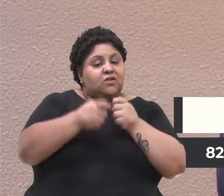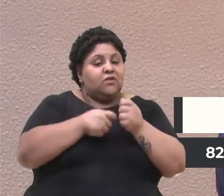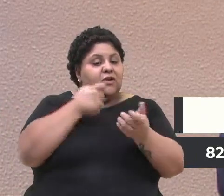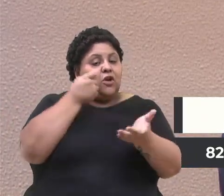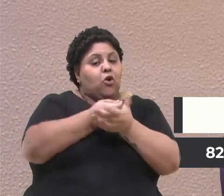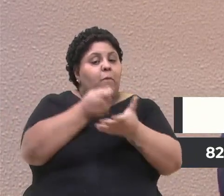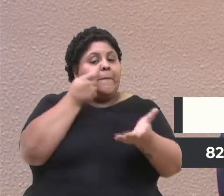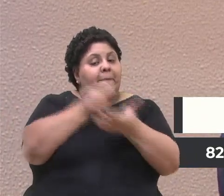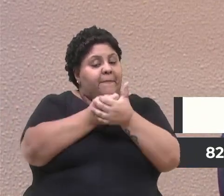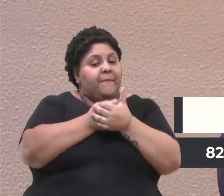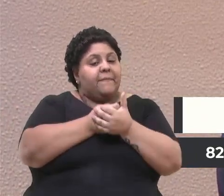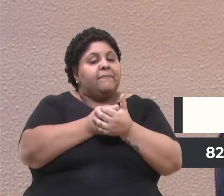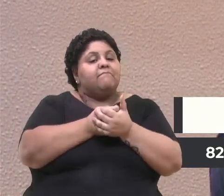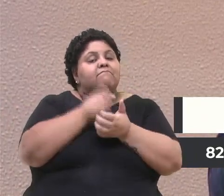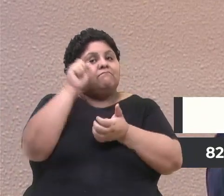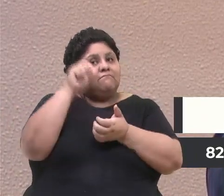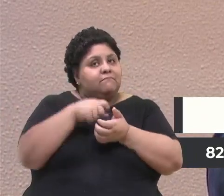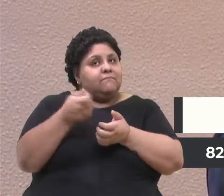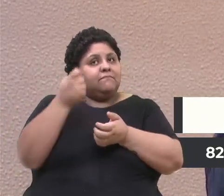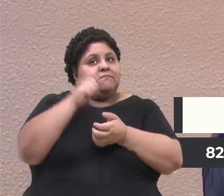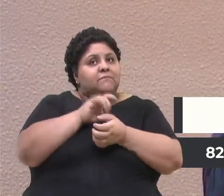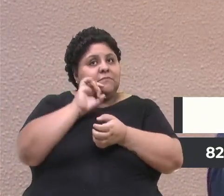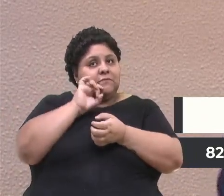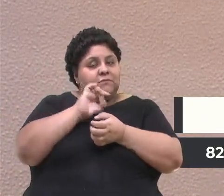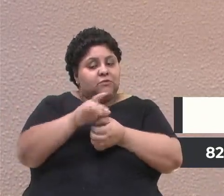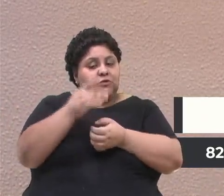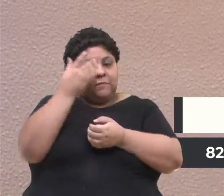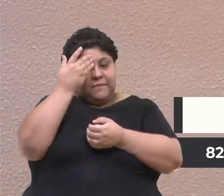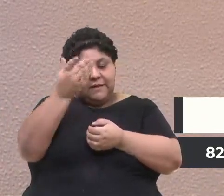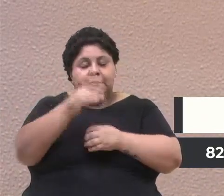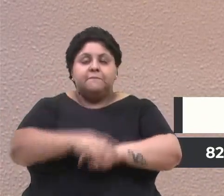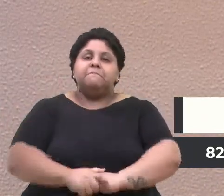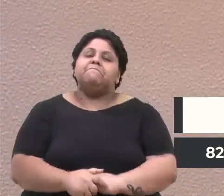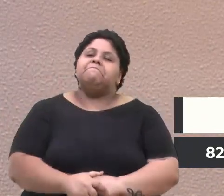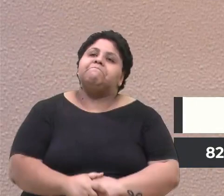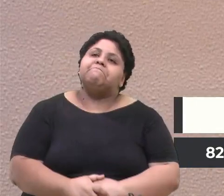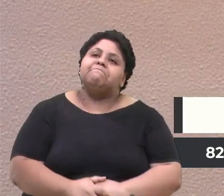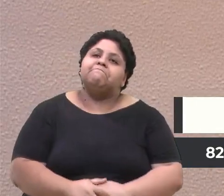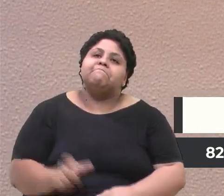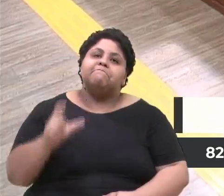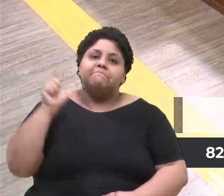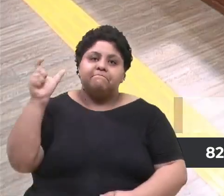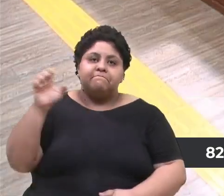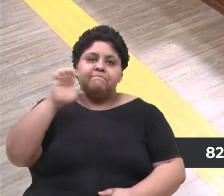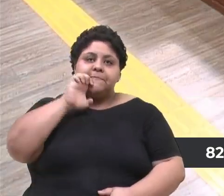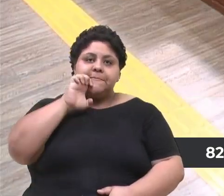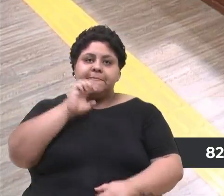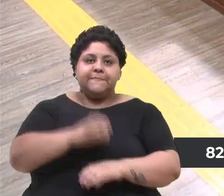e realmente precisa. Era isso, meu muito obrigado. Obrigado. Com a palavra, Estela Balardim.